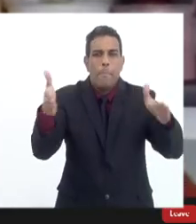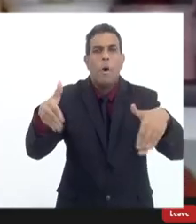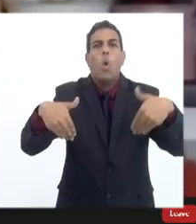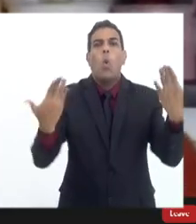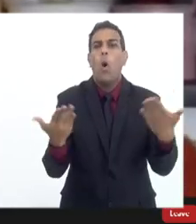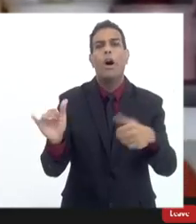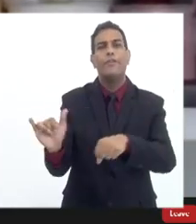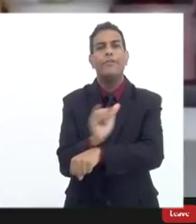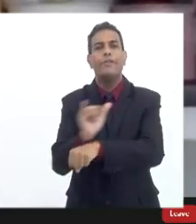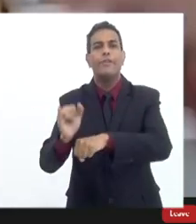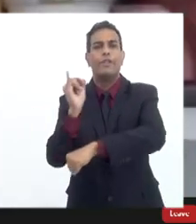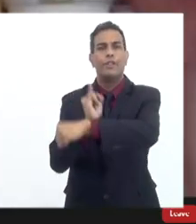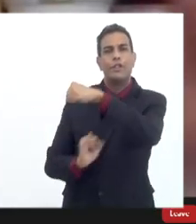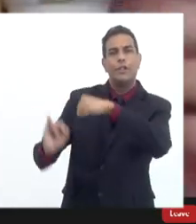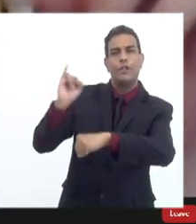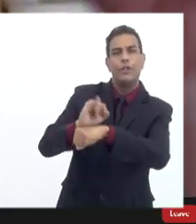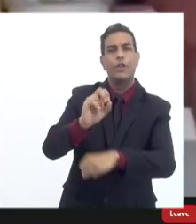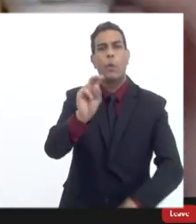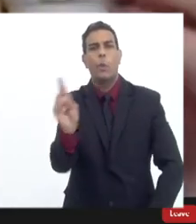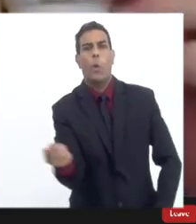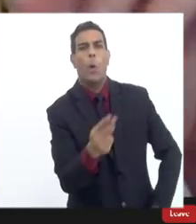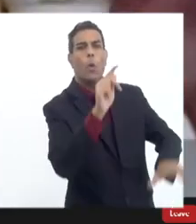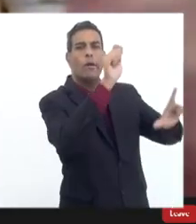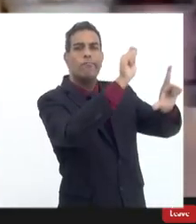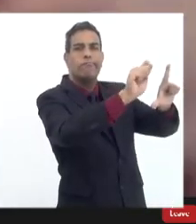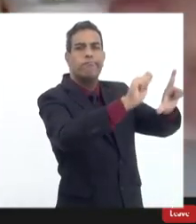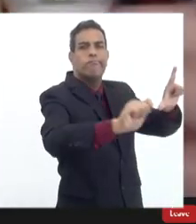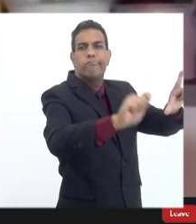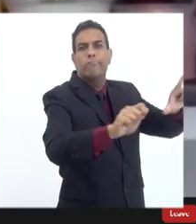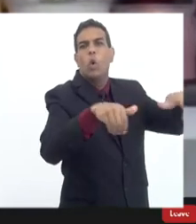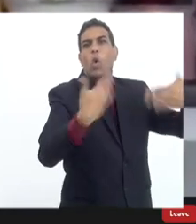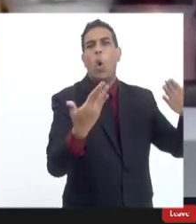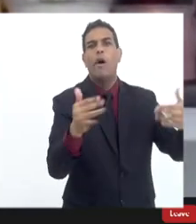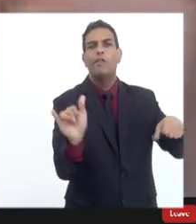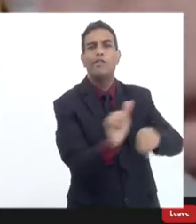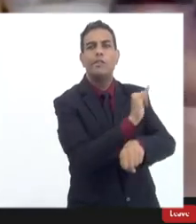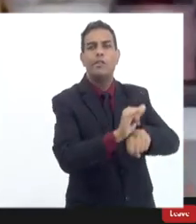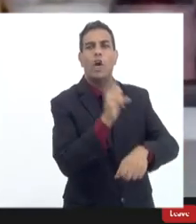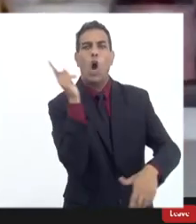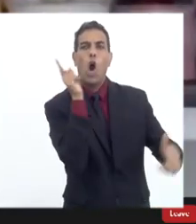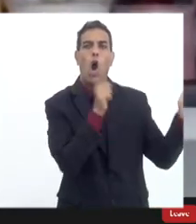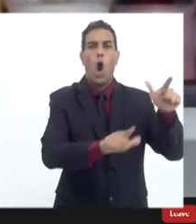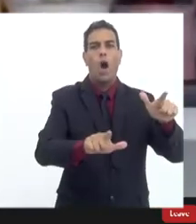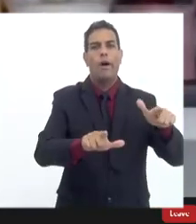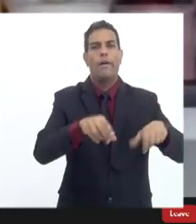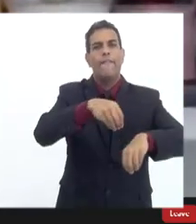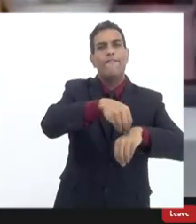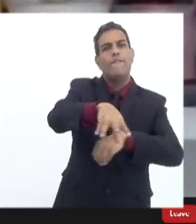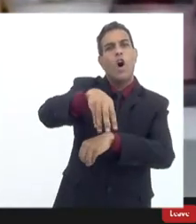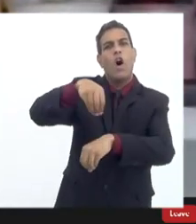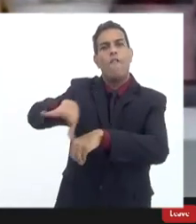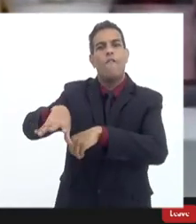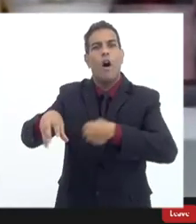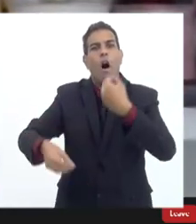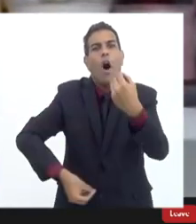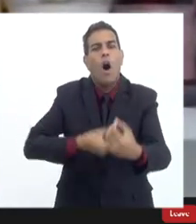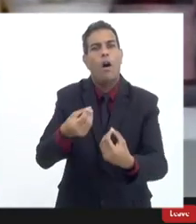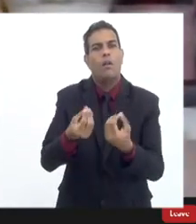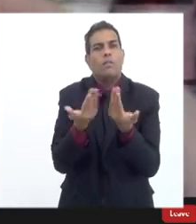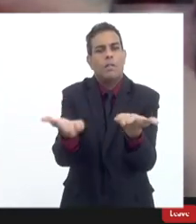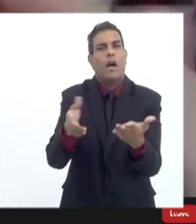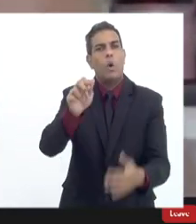de games ou se é no quadro negro com giz branco, com recursos bastante limitados